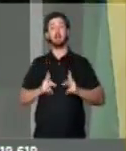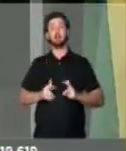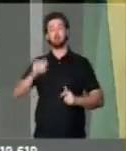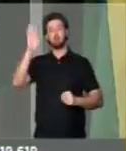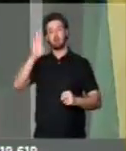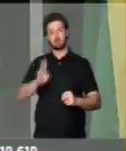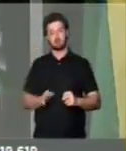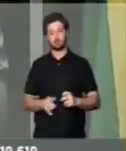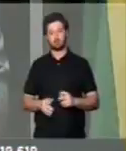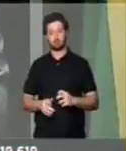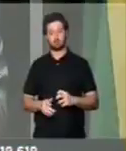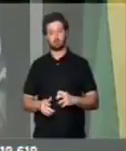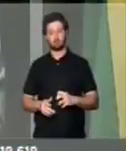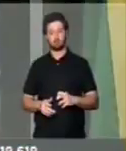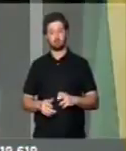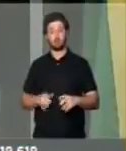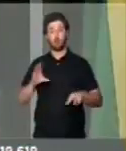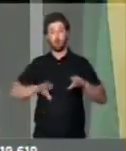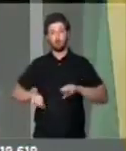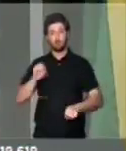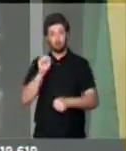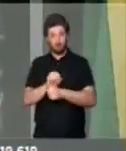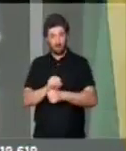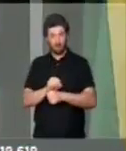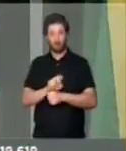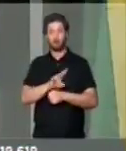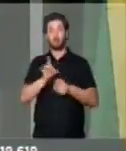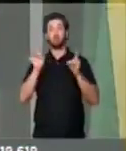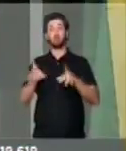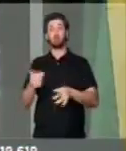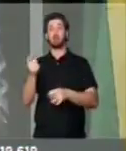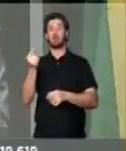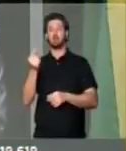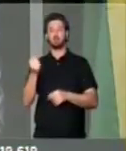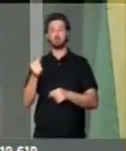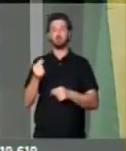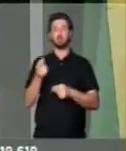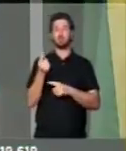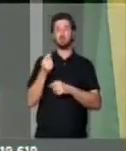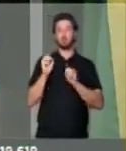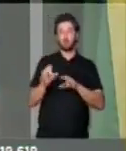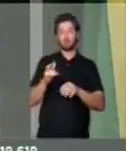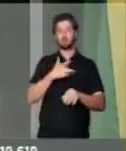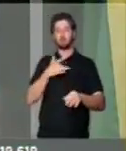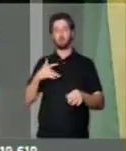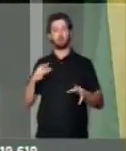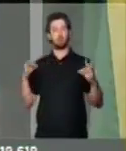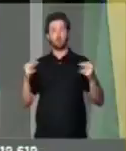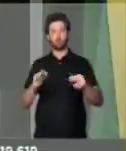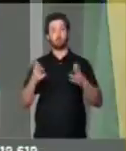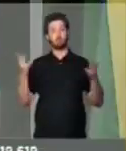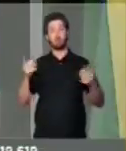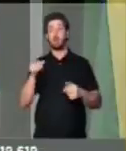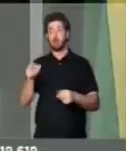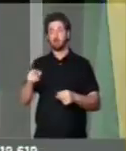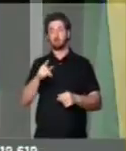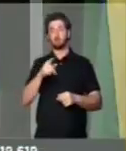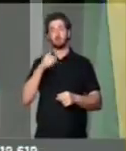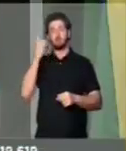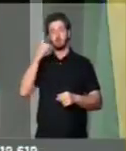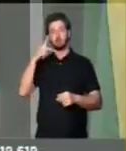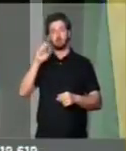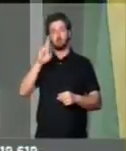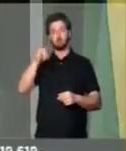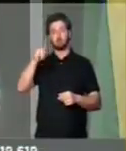a limpo. Só de parar com a corrupção, vai sobrar dinheiro para a saúde, para a educação e para tudo. Então era isso, meu colega, deputado